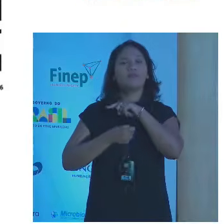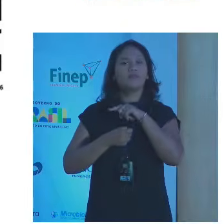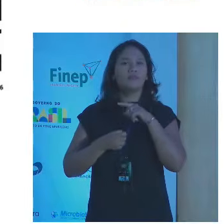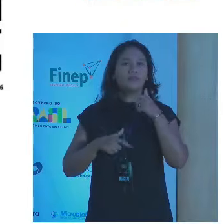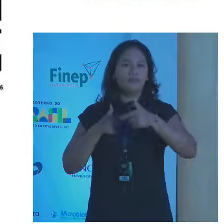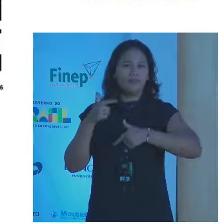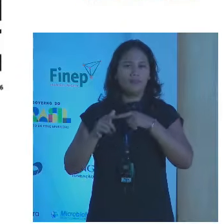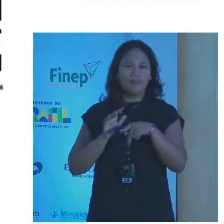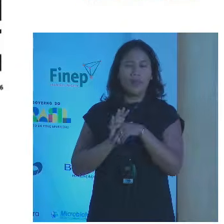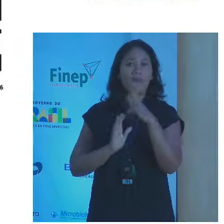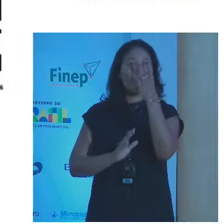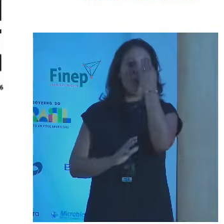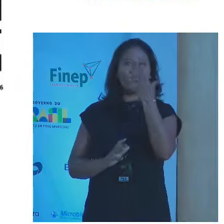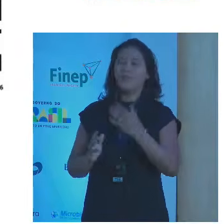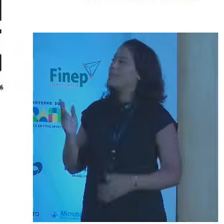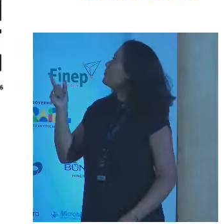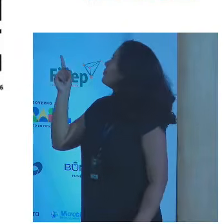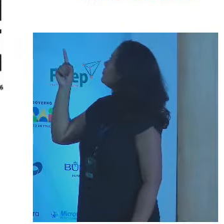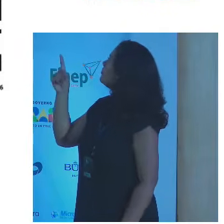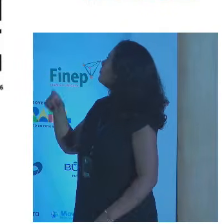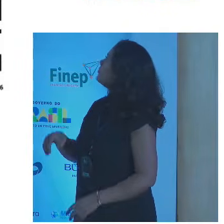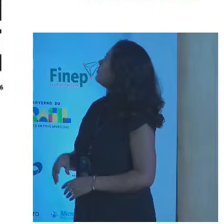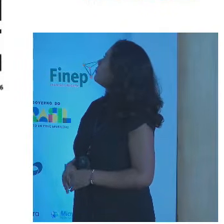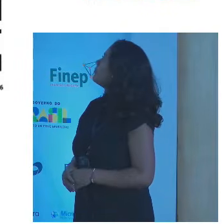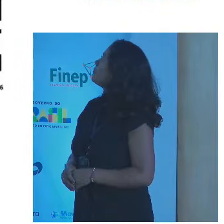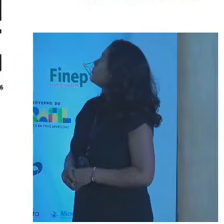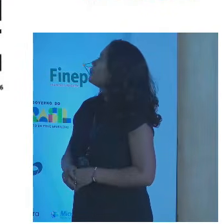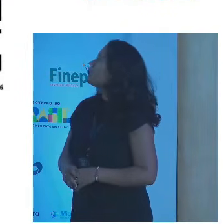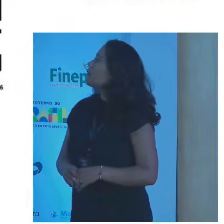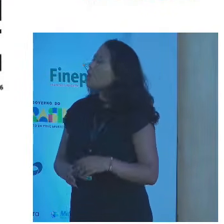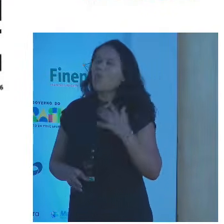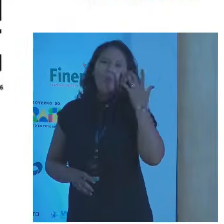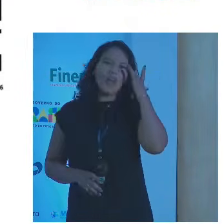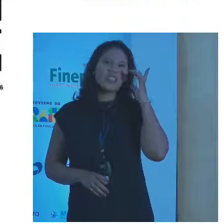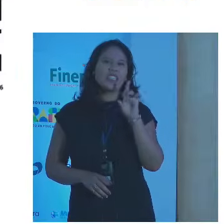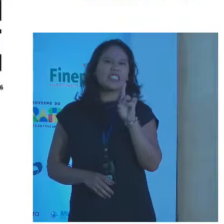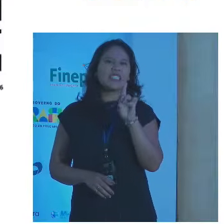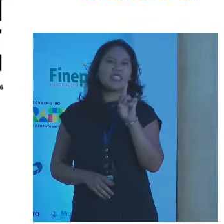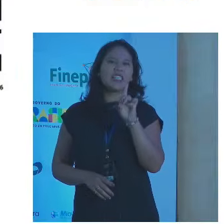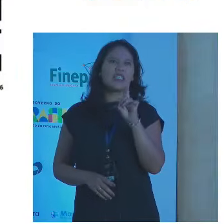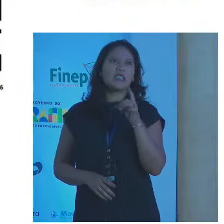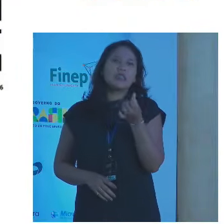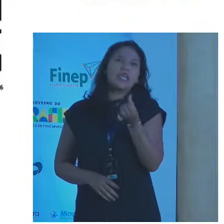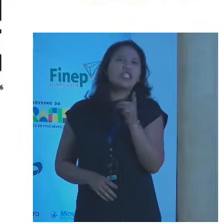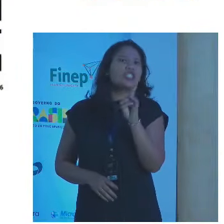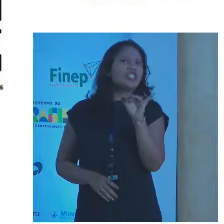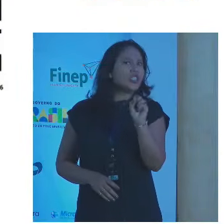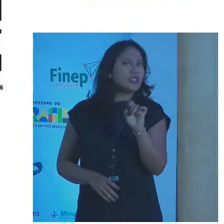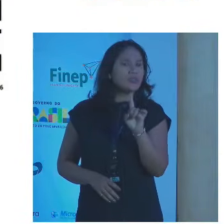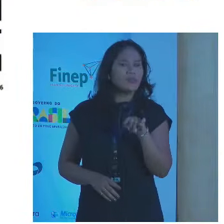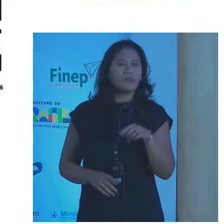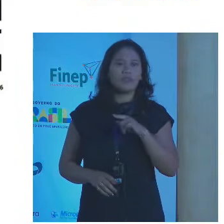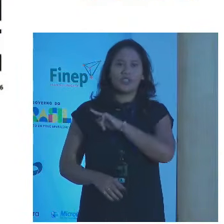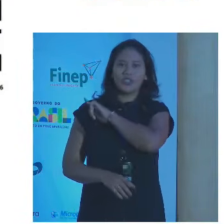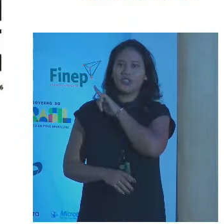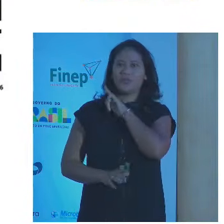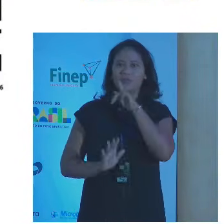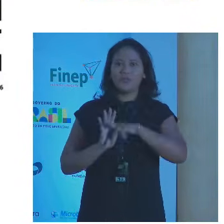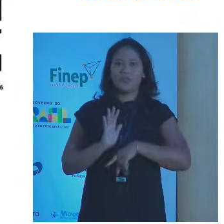expedição, por exemplo, dessa foto aqui, acho que faz 6 dias, eu acho. Daniel, gestor do projeto, está aqui